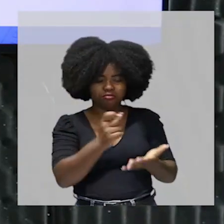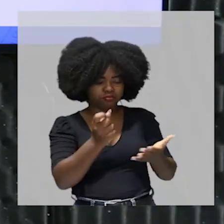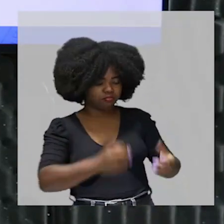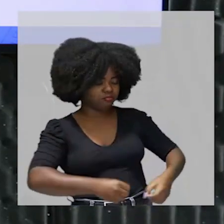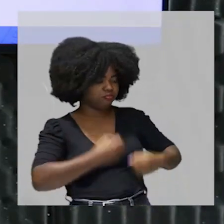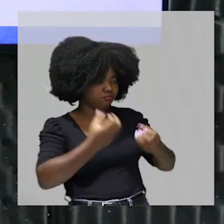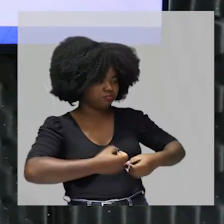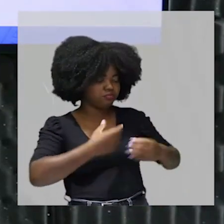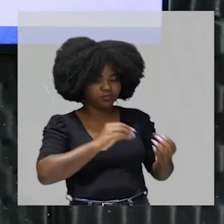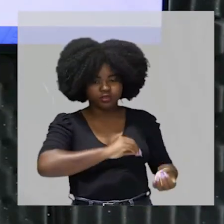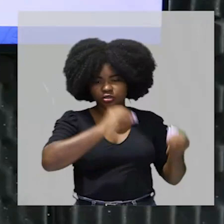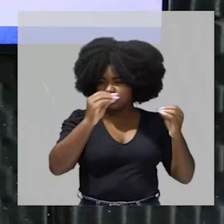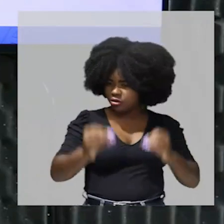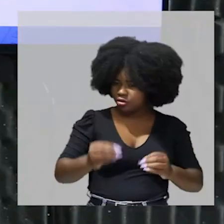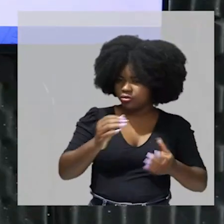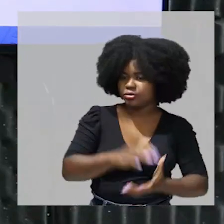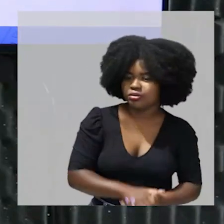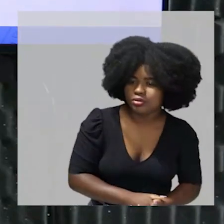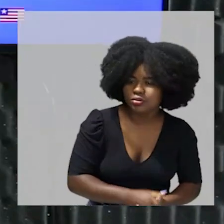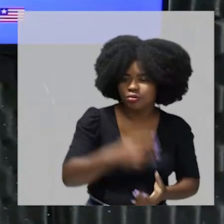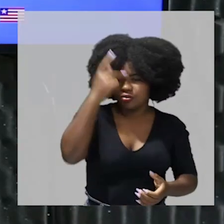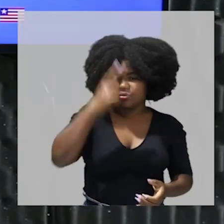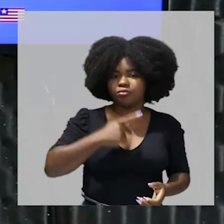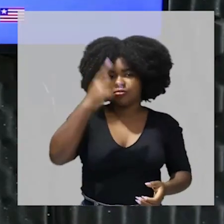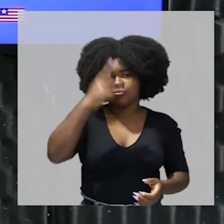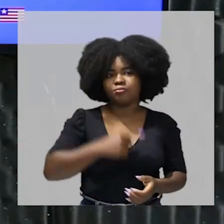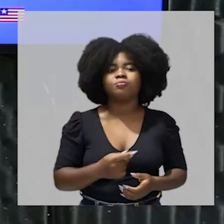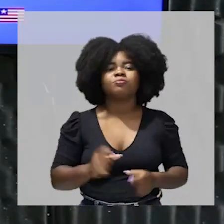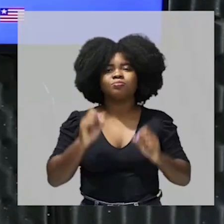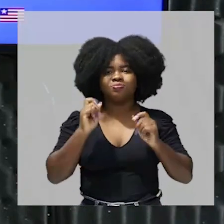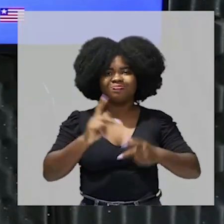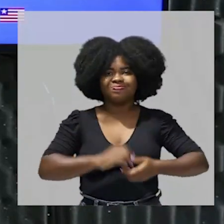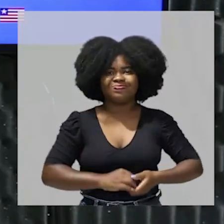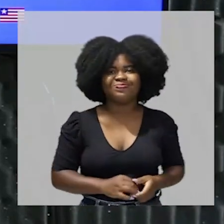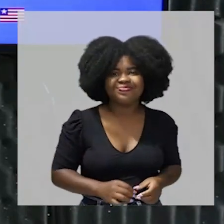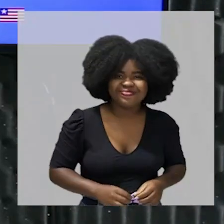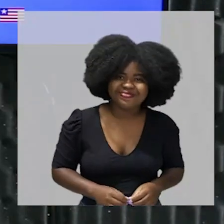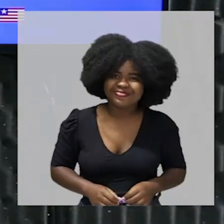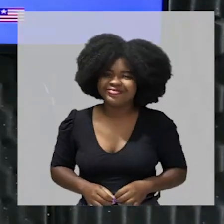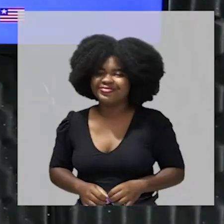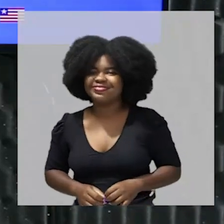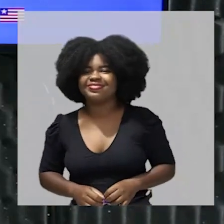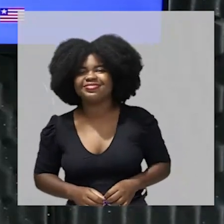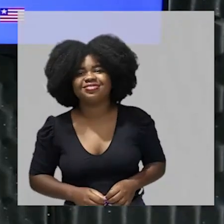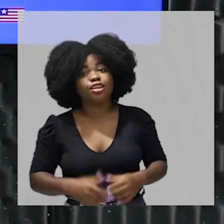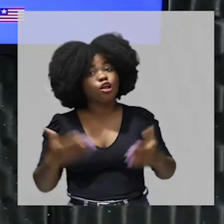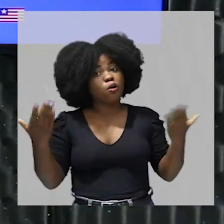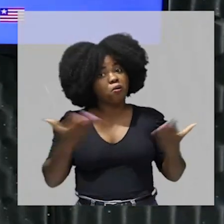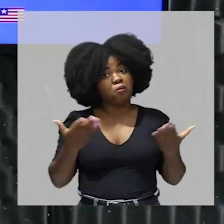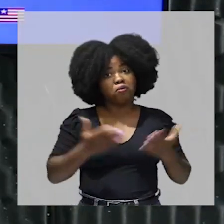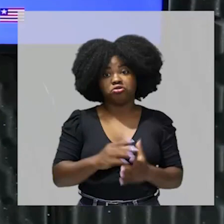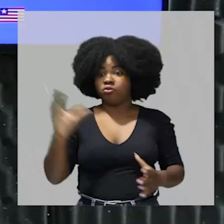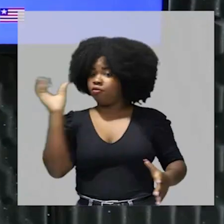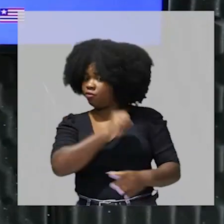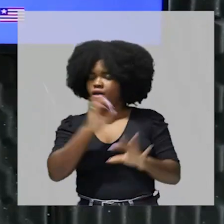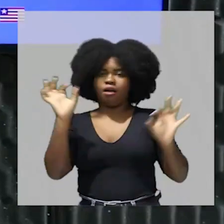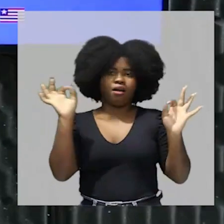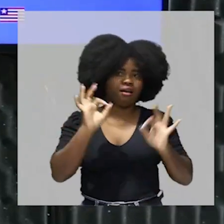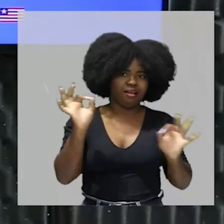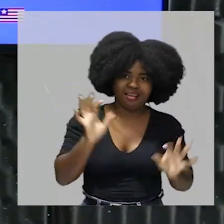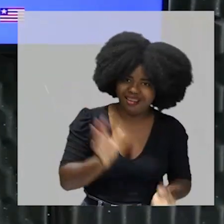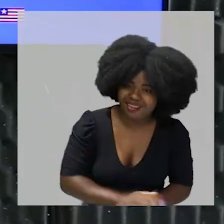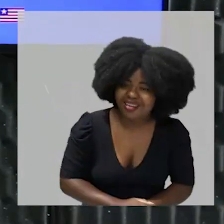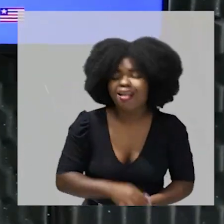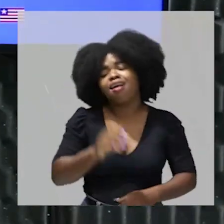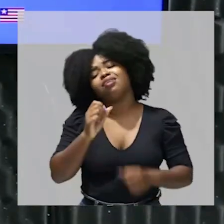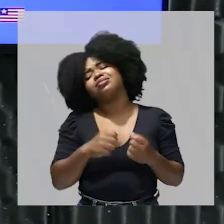elas vão colocar algo de narrativo Auto reflexivo bom olha hoje eu não corri muito né Isso depende muito